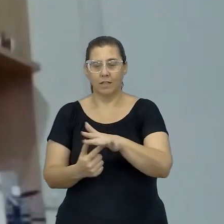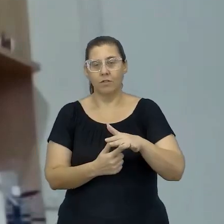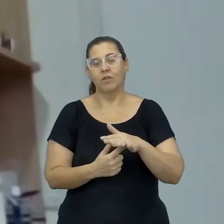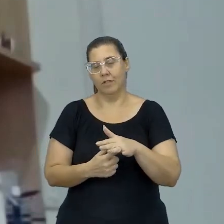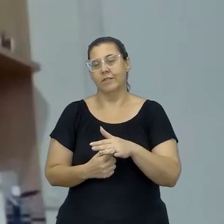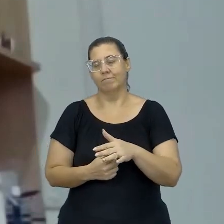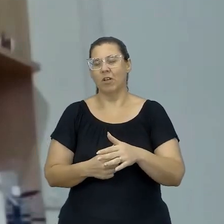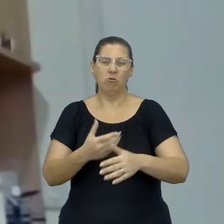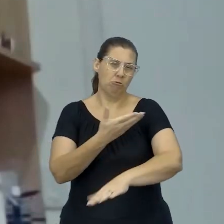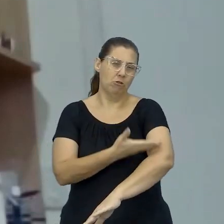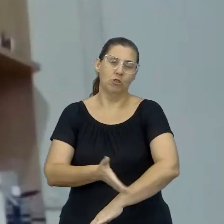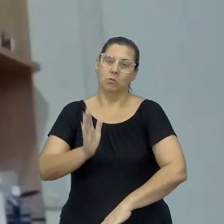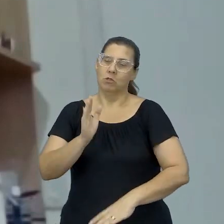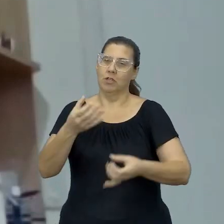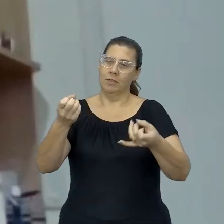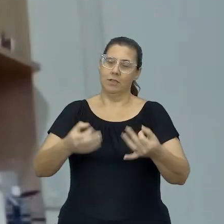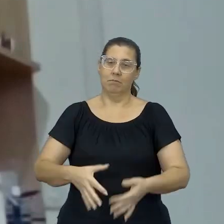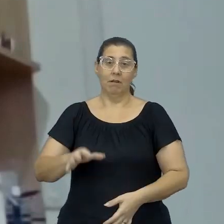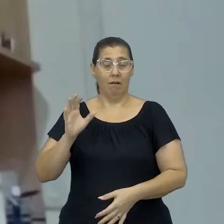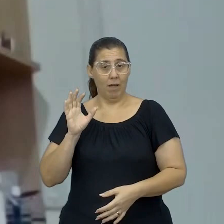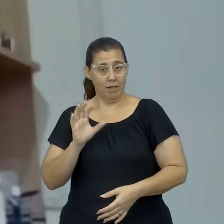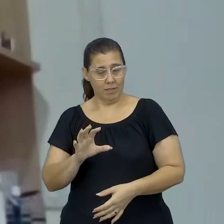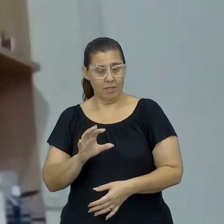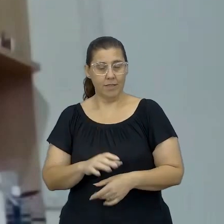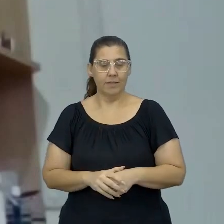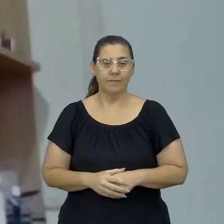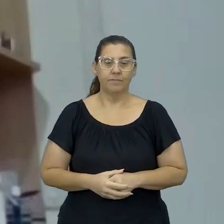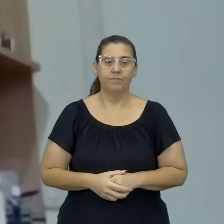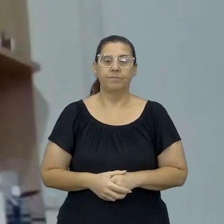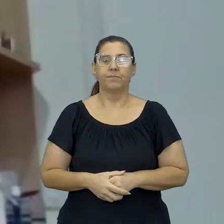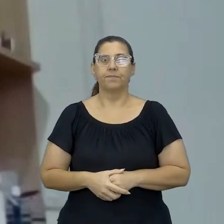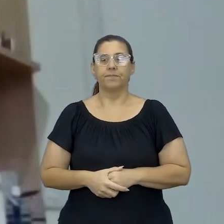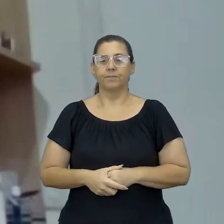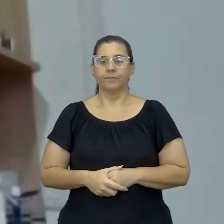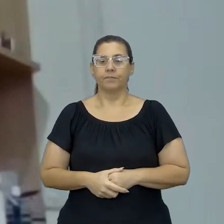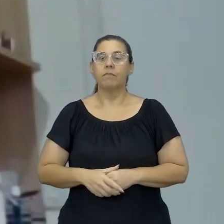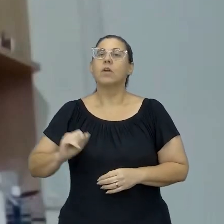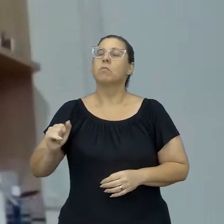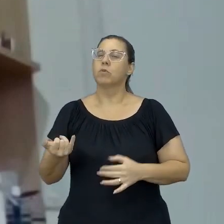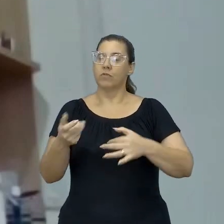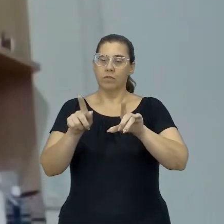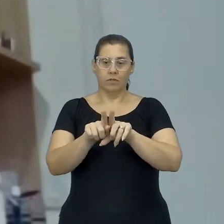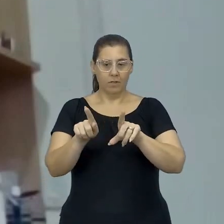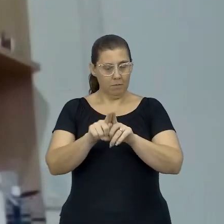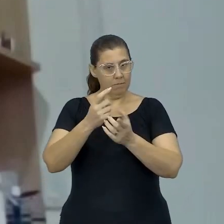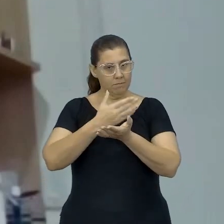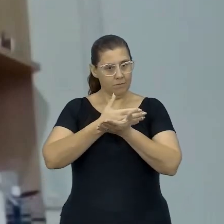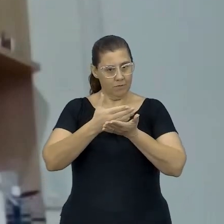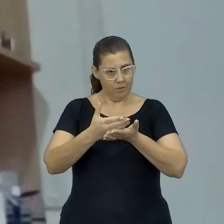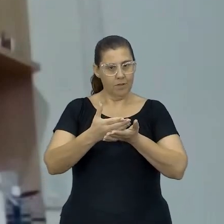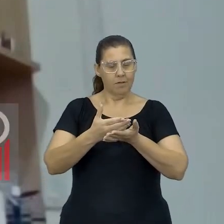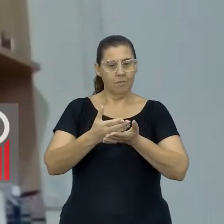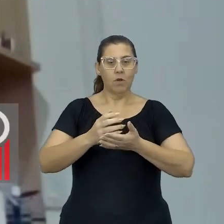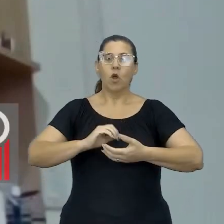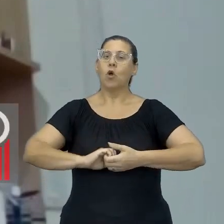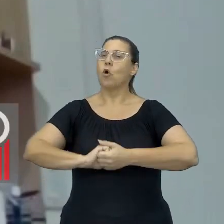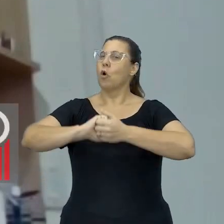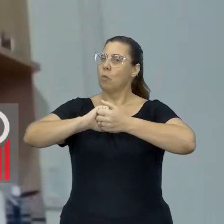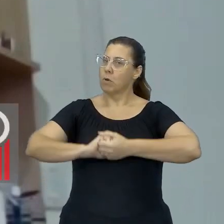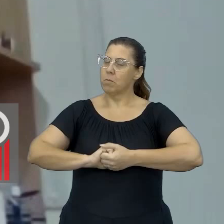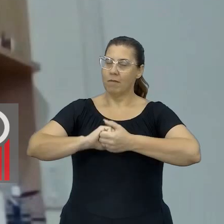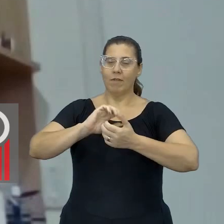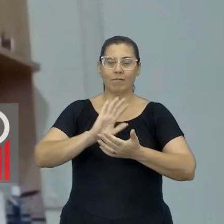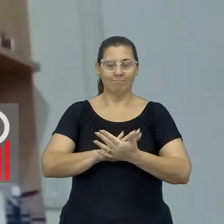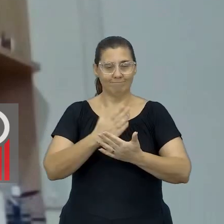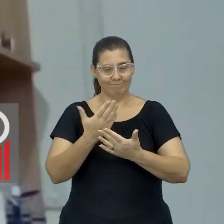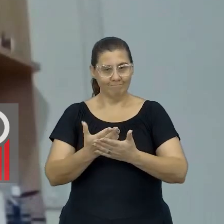horário que vocês vão estar acompanhando com a gente a formação. Aproveito também esse início para saudar os nossos